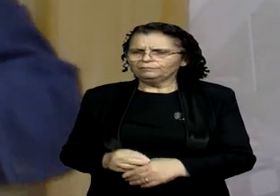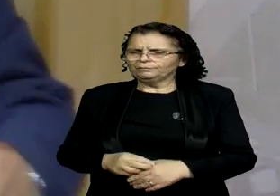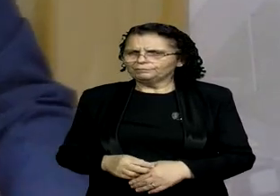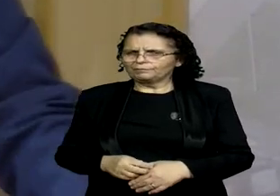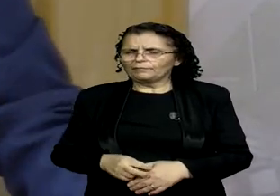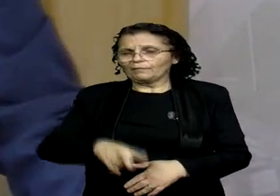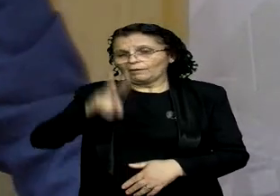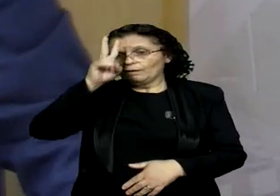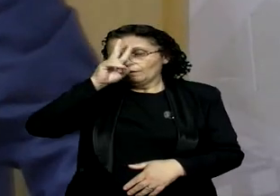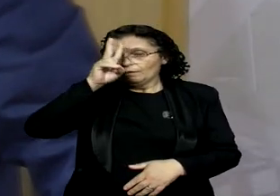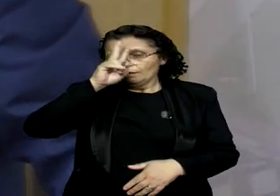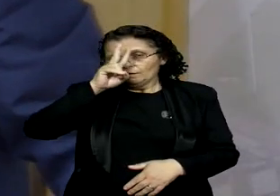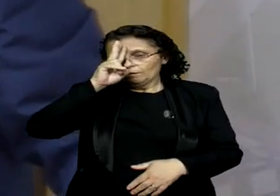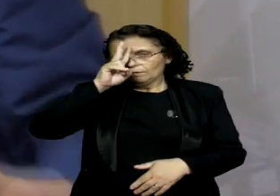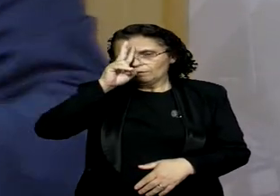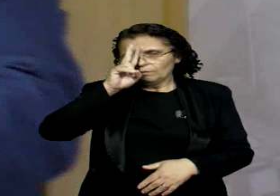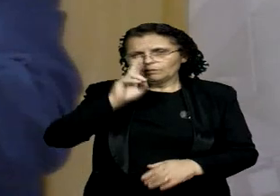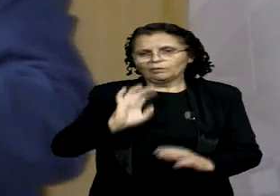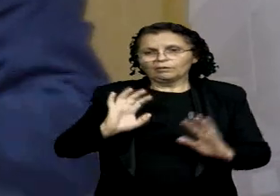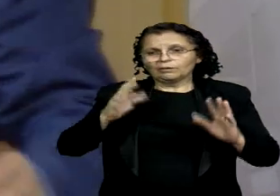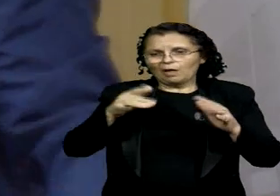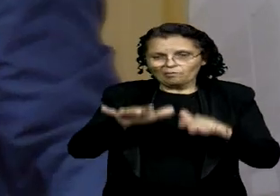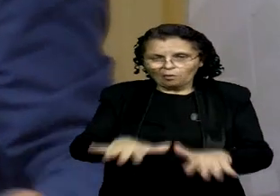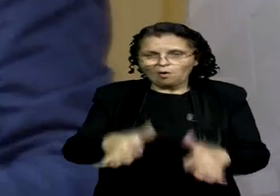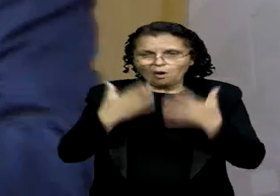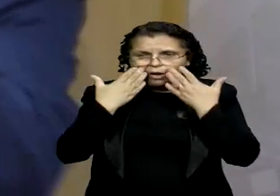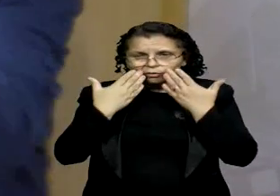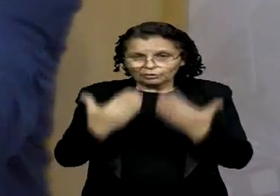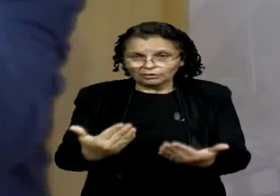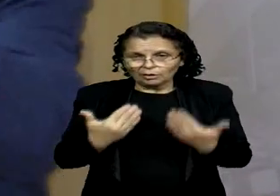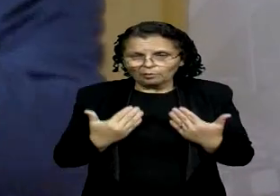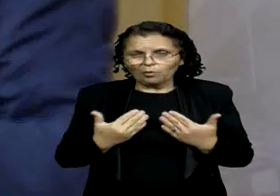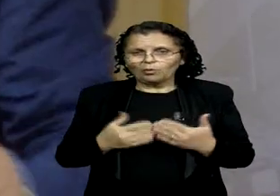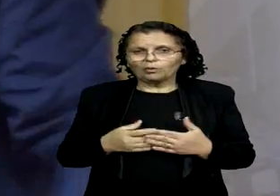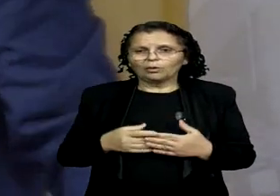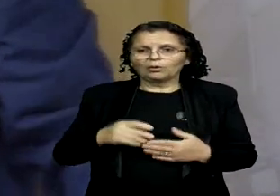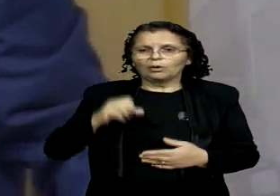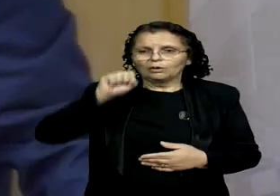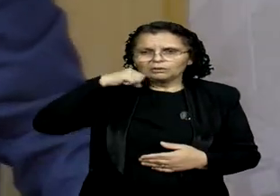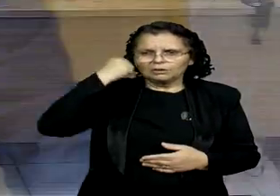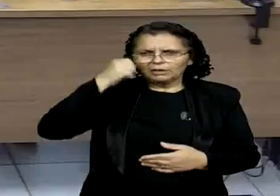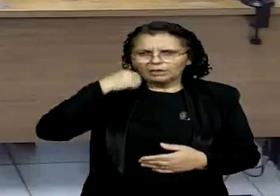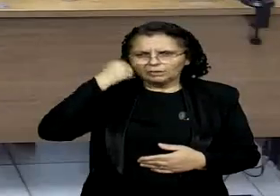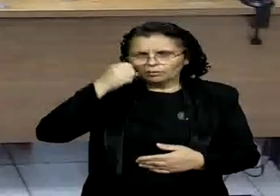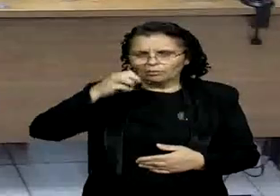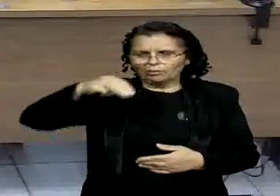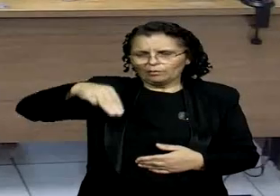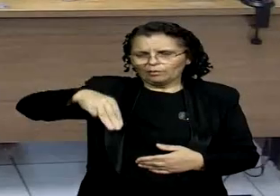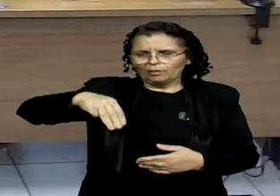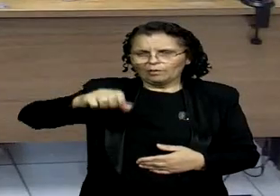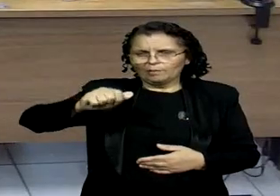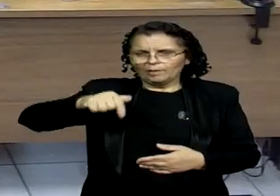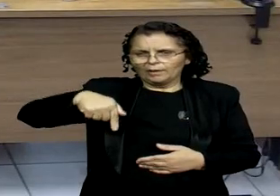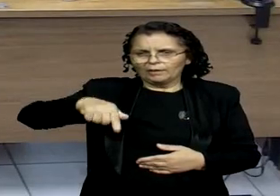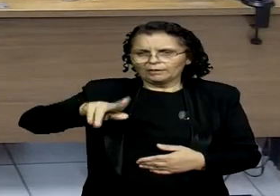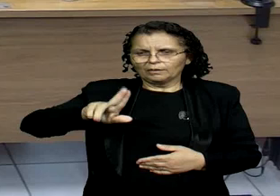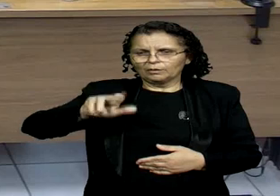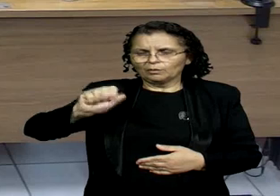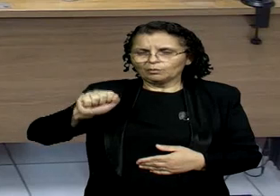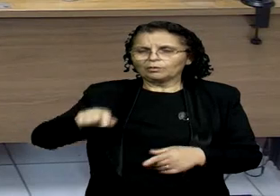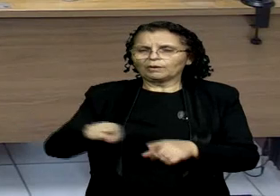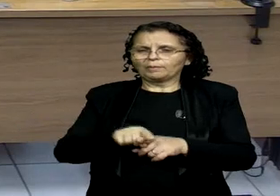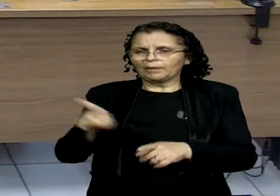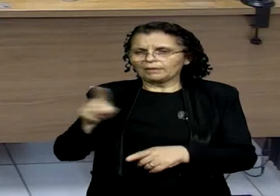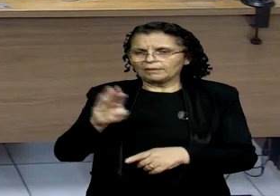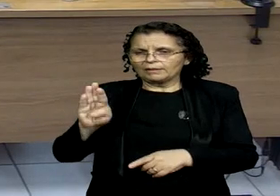essa Casa de Leis aqui, houve uma audiência pública, na época o senador Magno Malta esteve aqui, o deputado Zé Bruno e